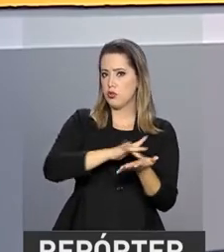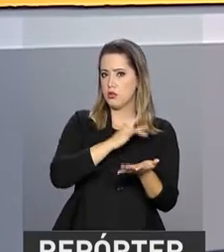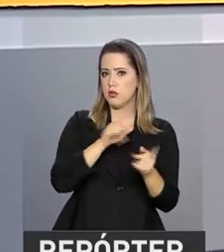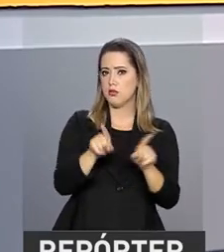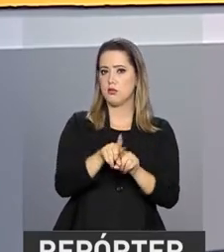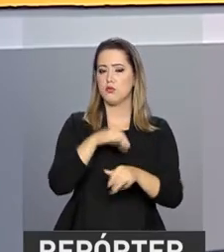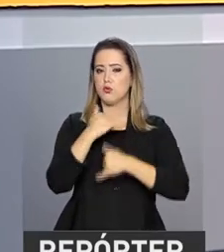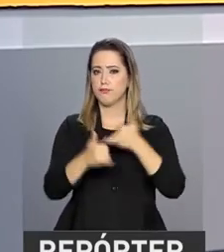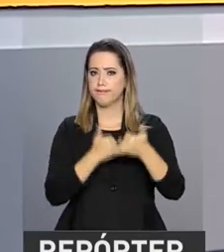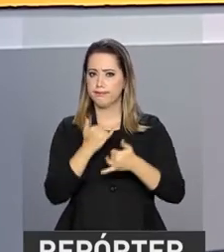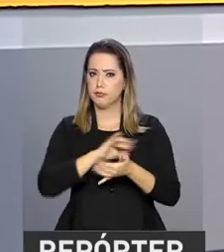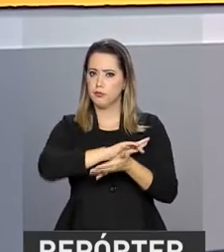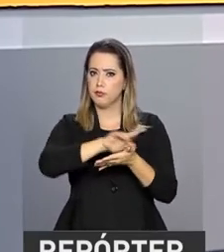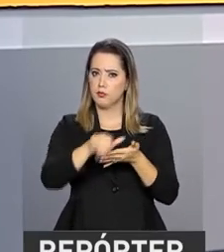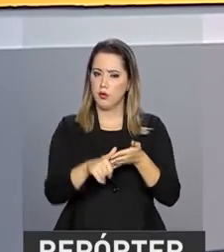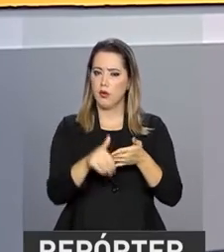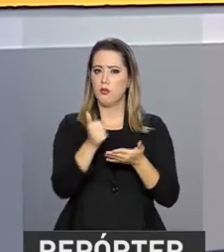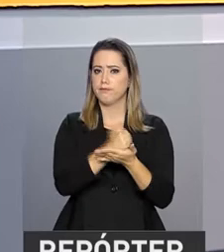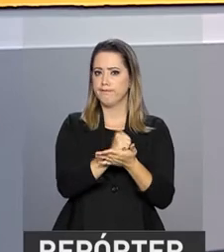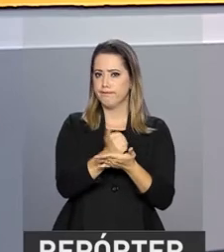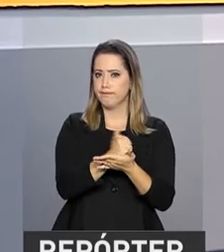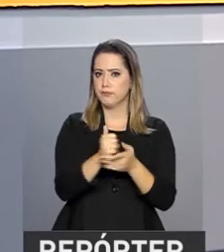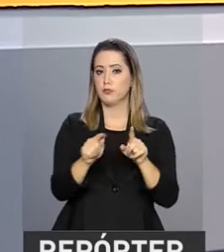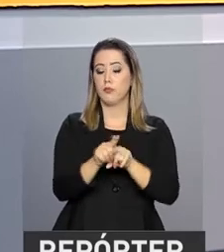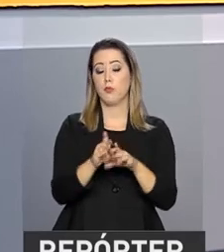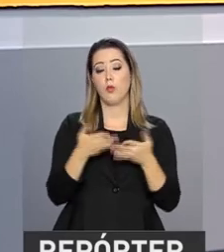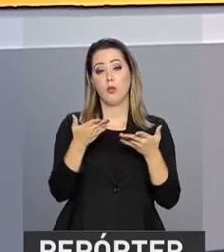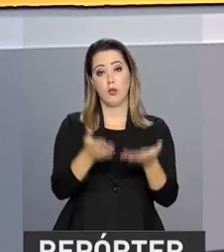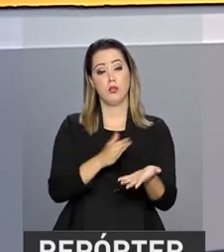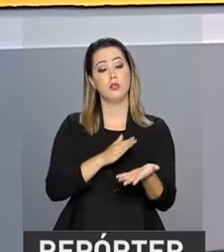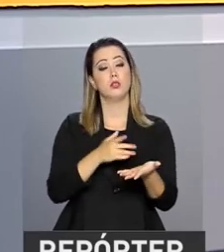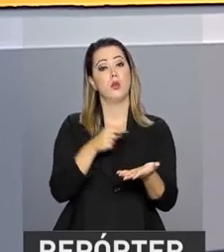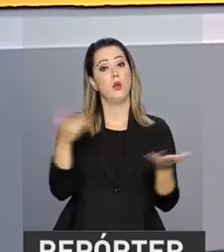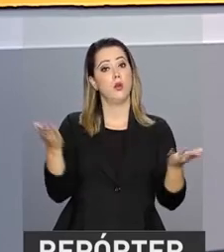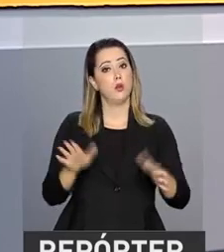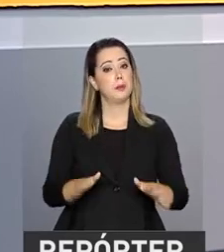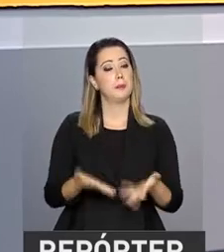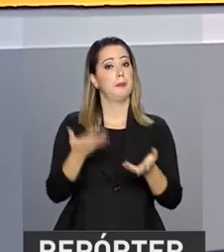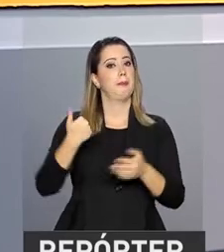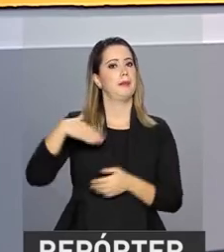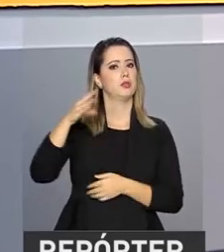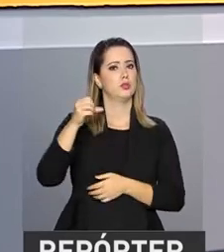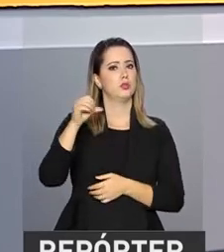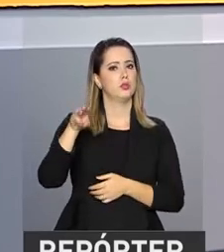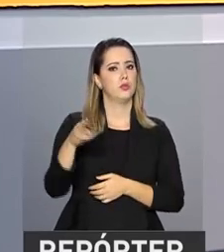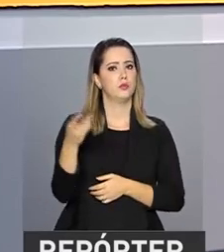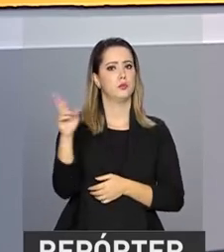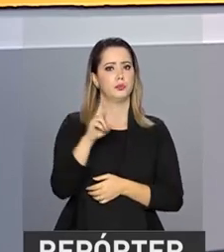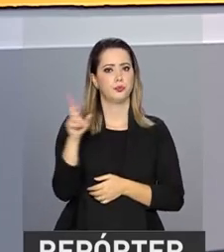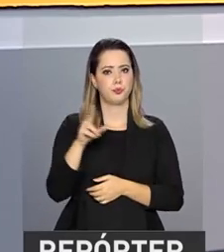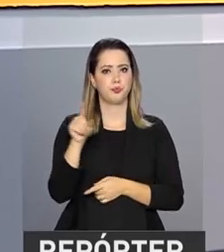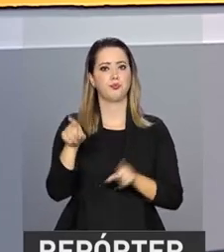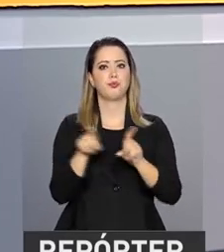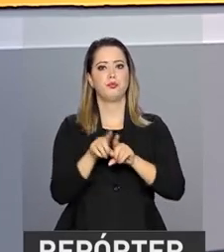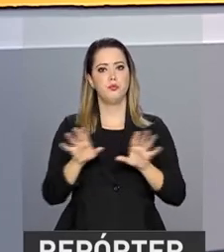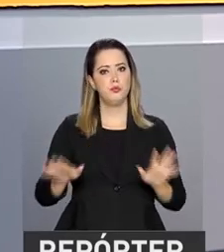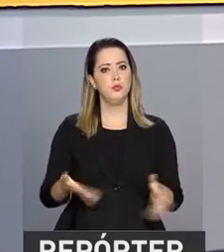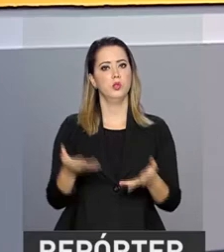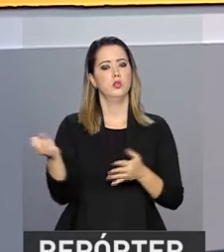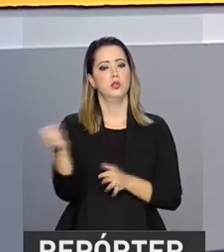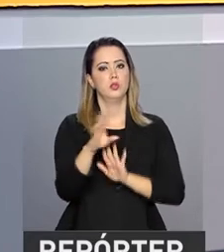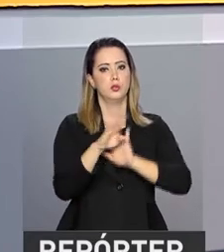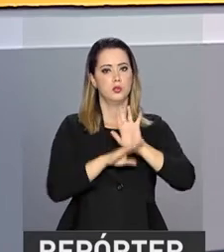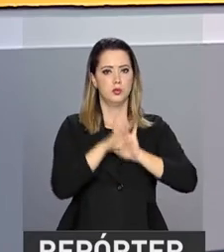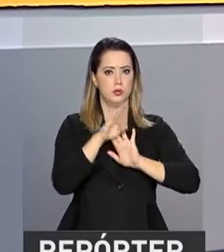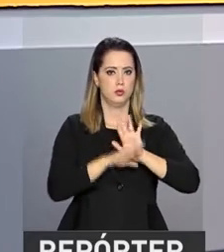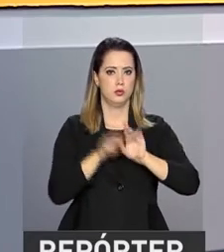festivais o incentivo público ao setor audiovisual soma quase 9 milhões de reais além de levar novas produções